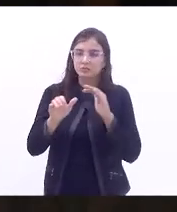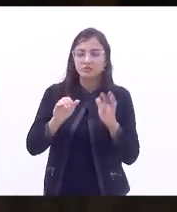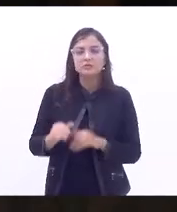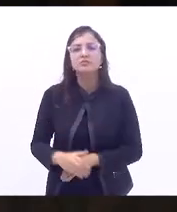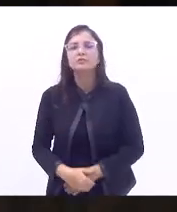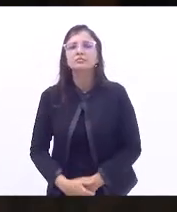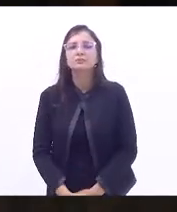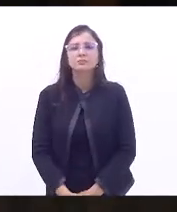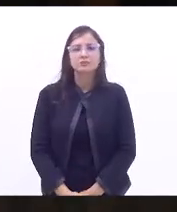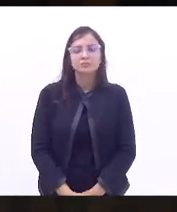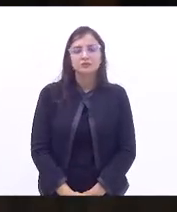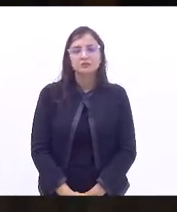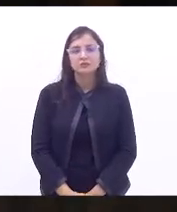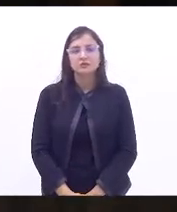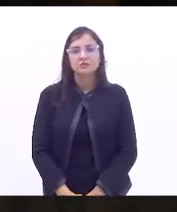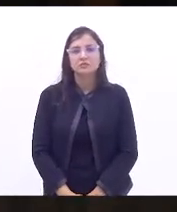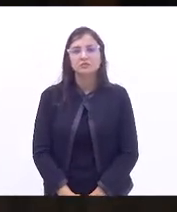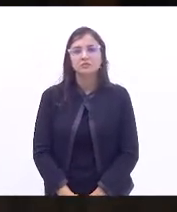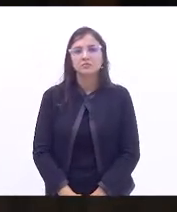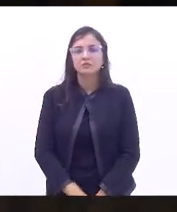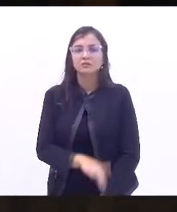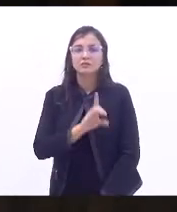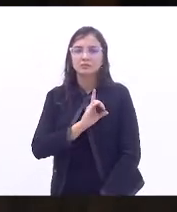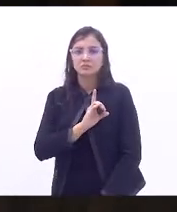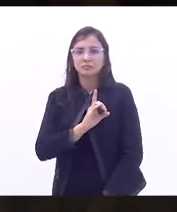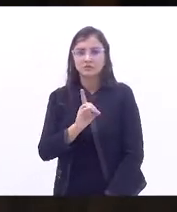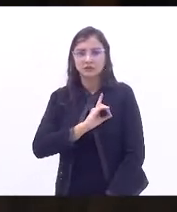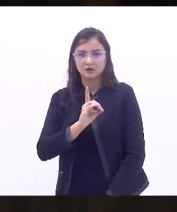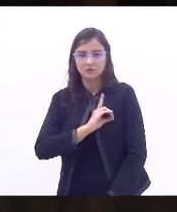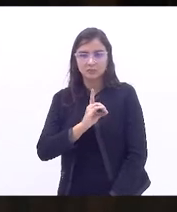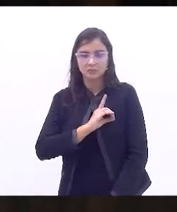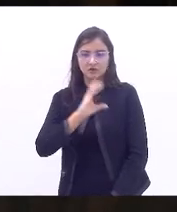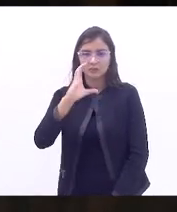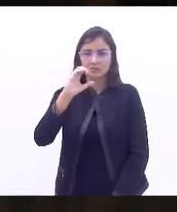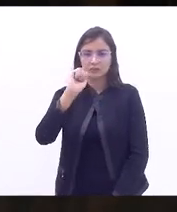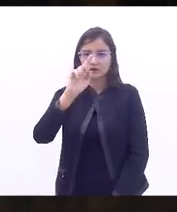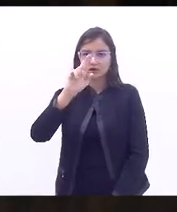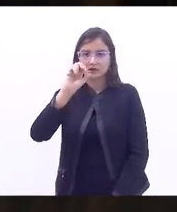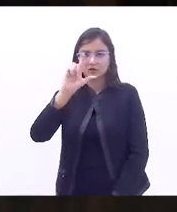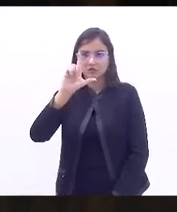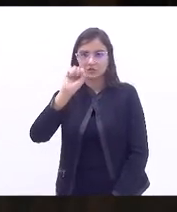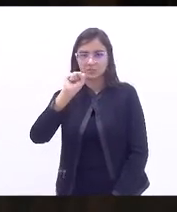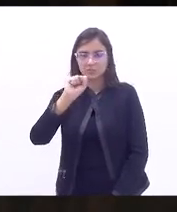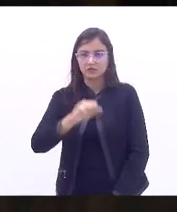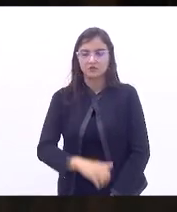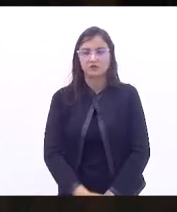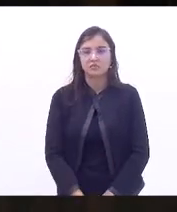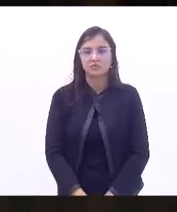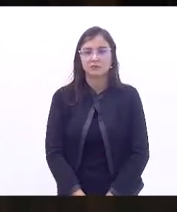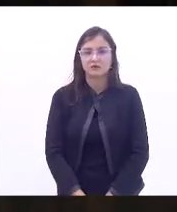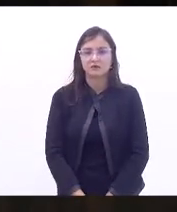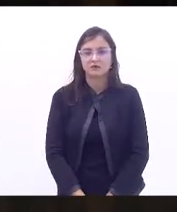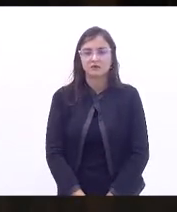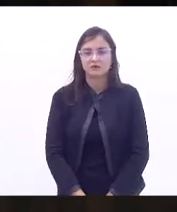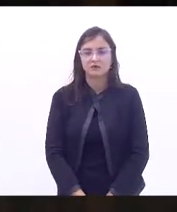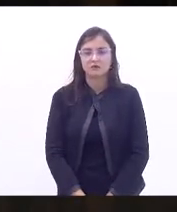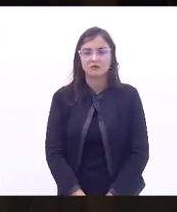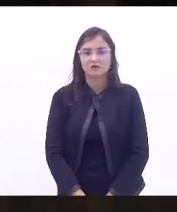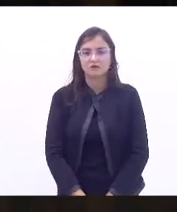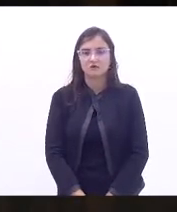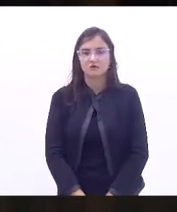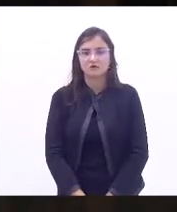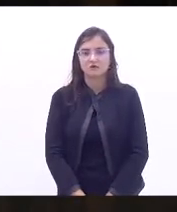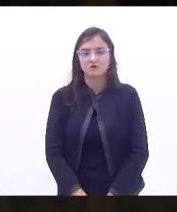Júnior. Deputado delegado Carlos Augusto. Deputado delegado Carlos Augusto.